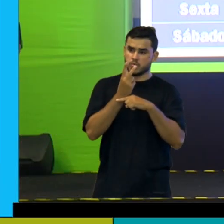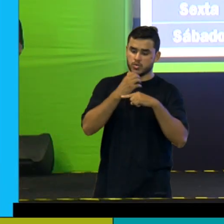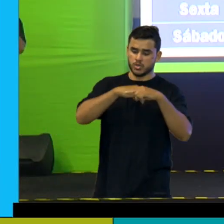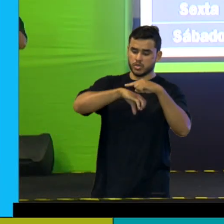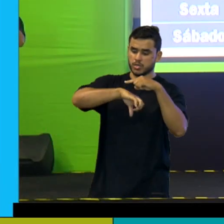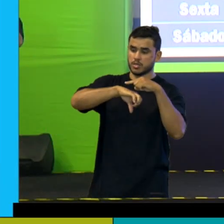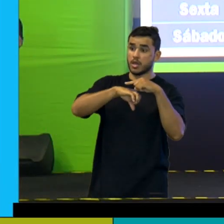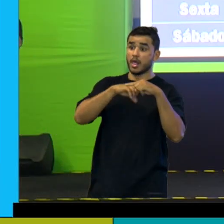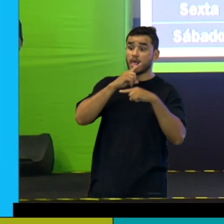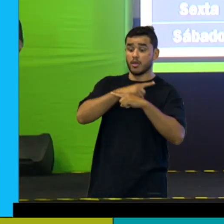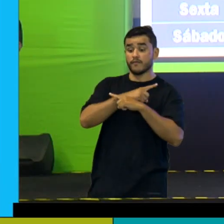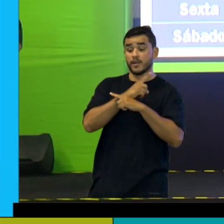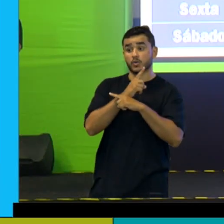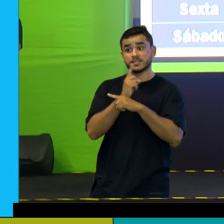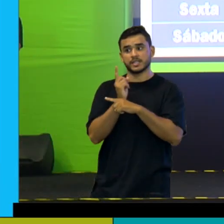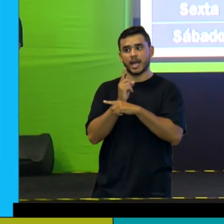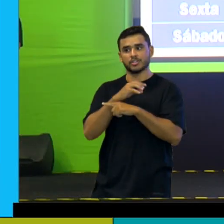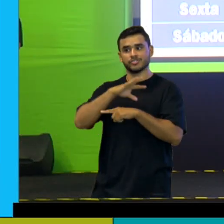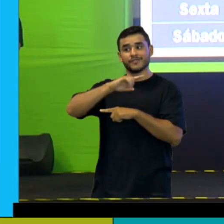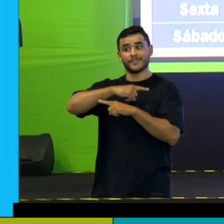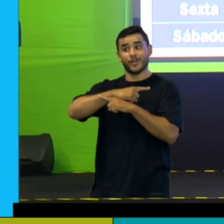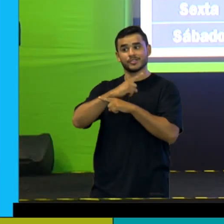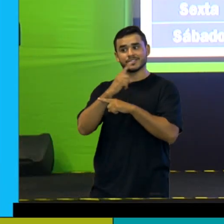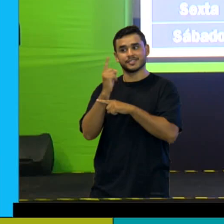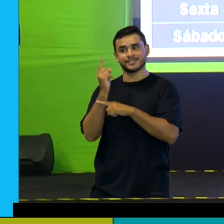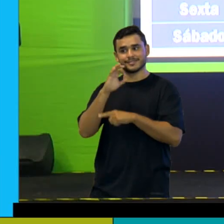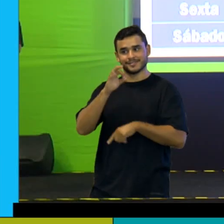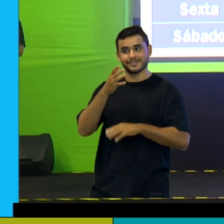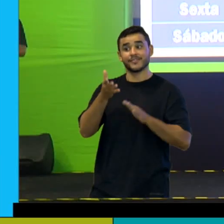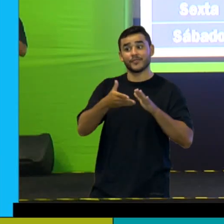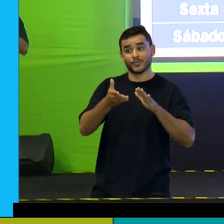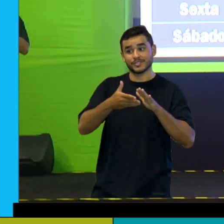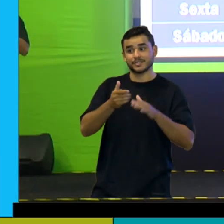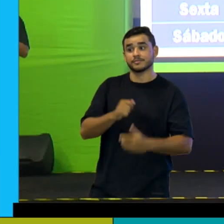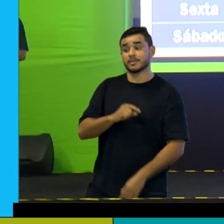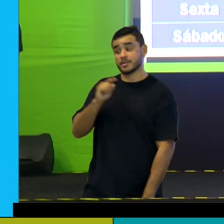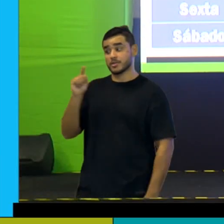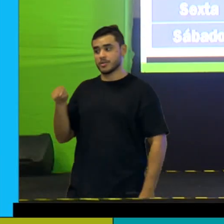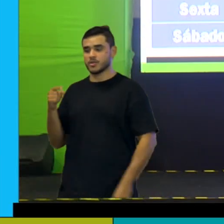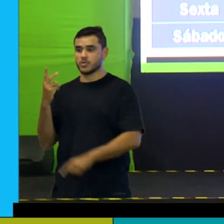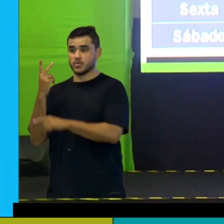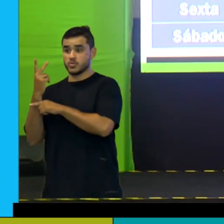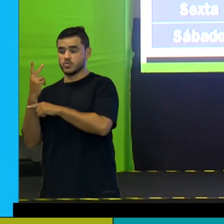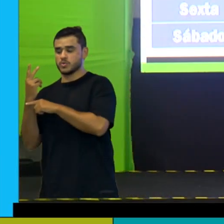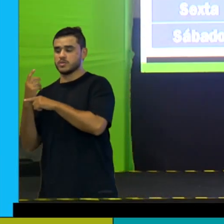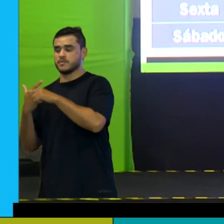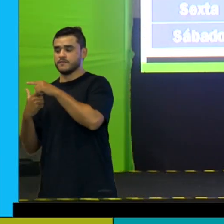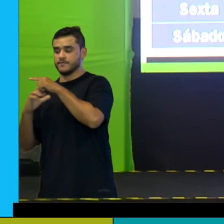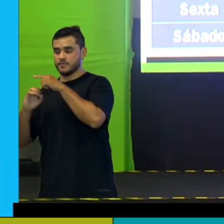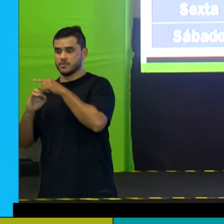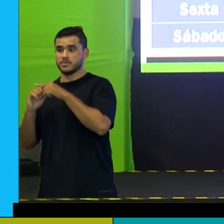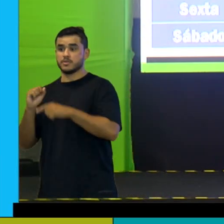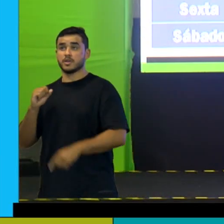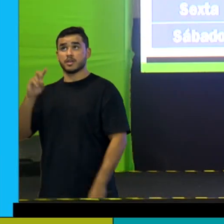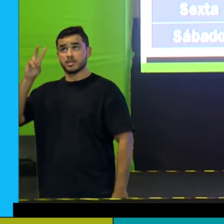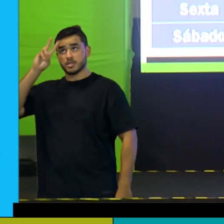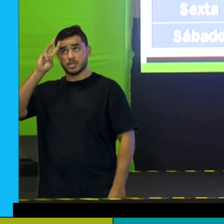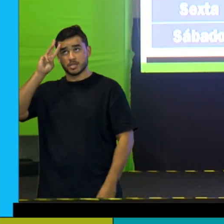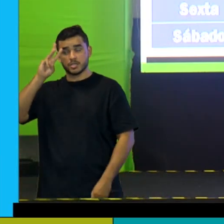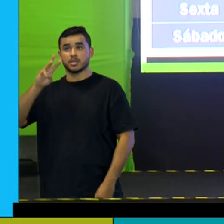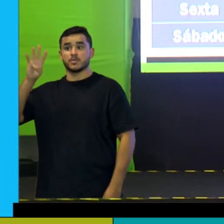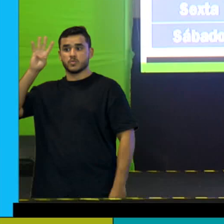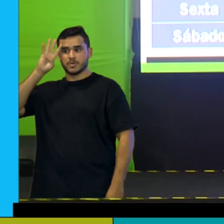é a velocidade da segunda-feira, ó. 2 sobre 20, porque 20 é a velocidade da terça. 2 sobre